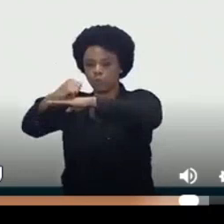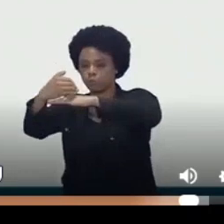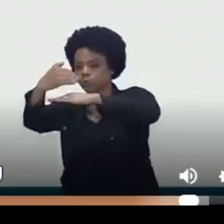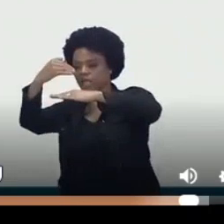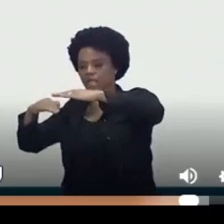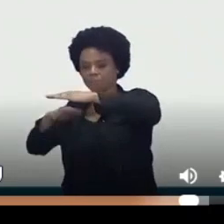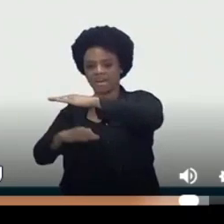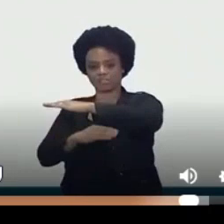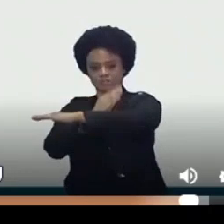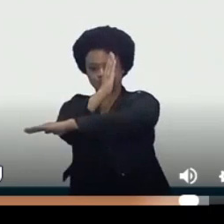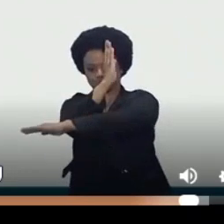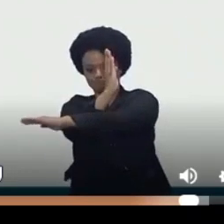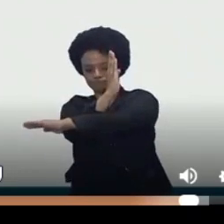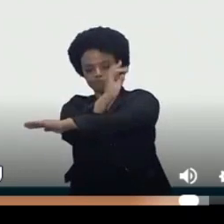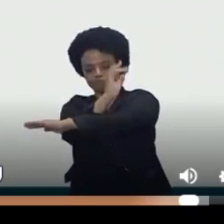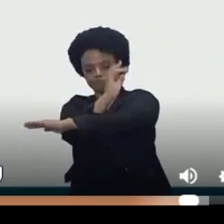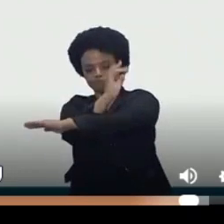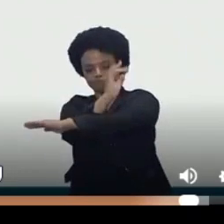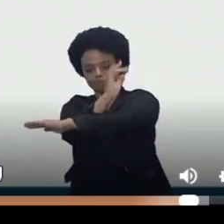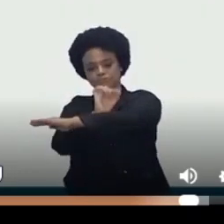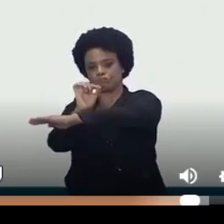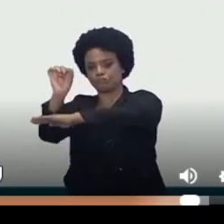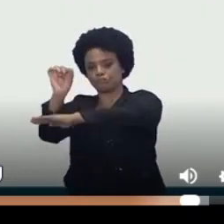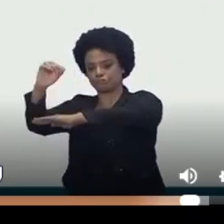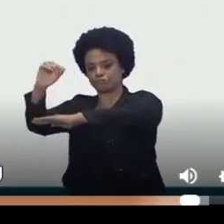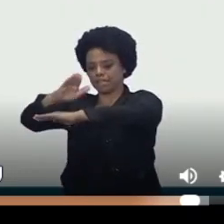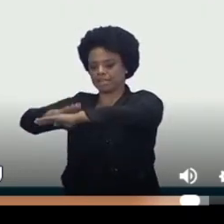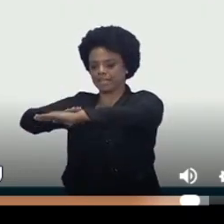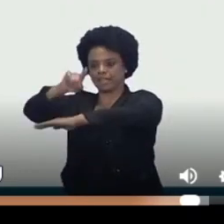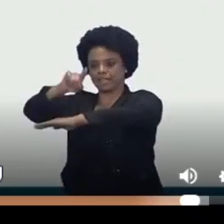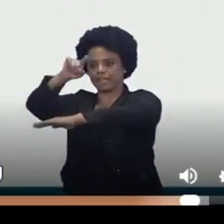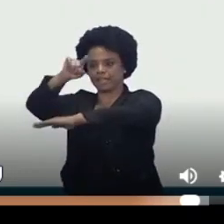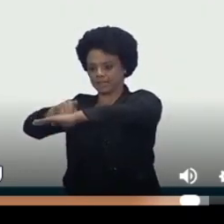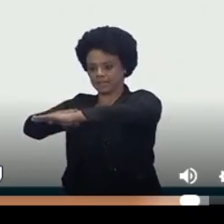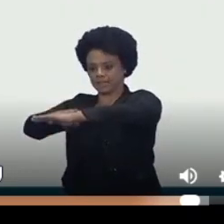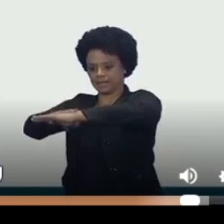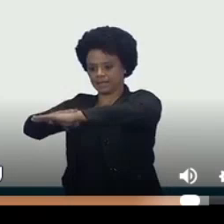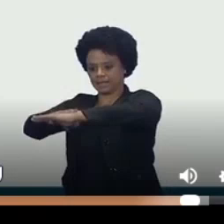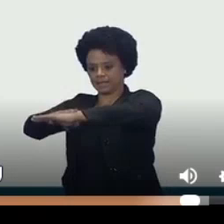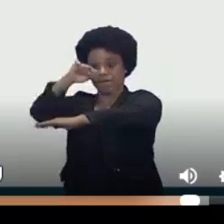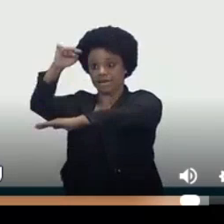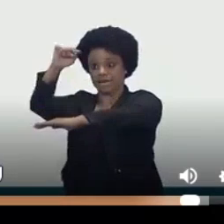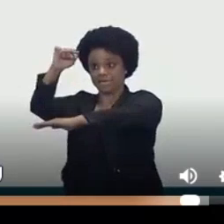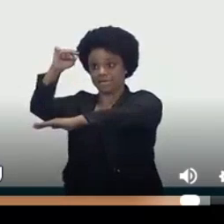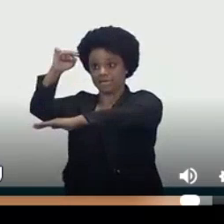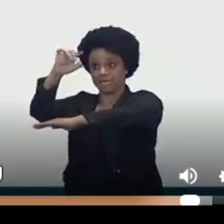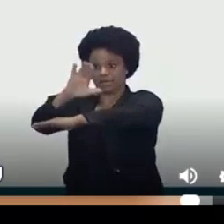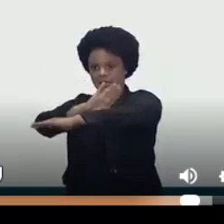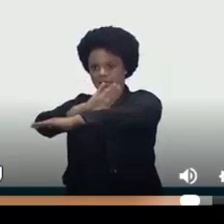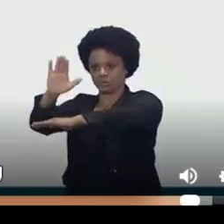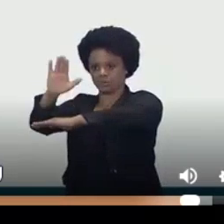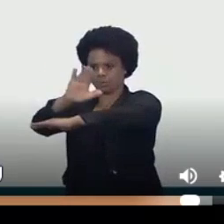aqui a reta aceleração que você encontrou, quem que é essa nossa área aqui?